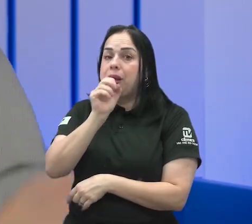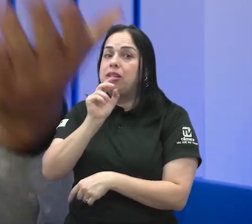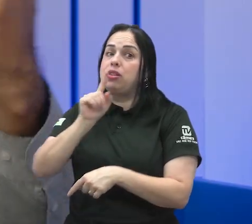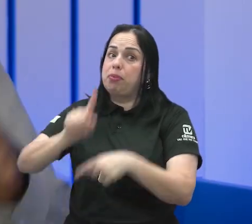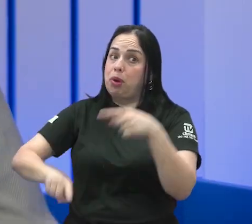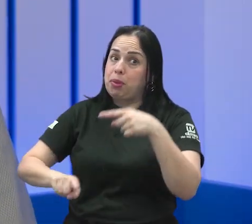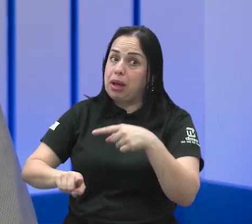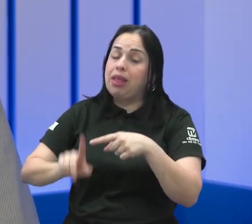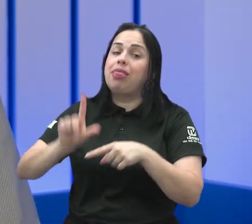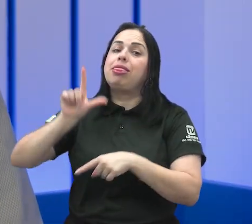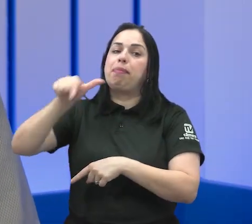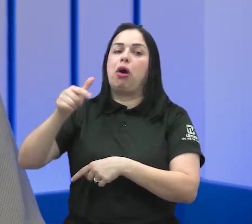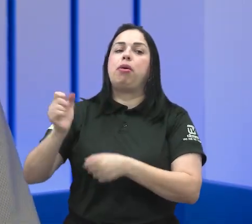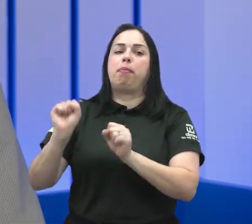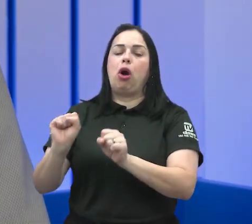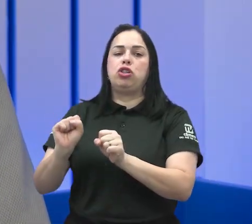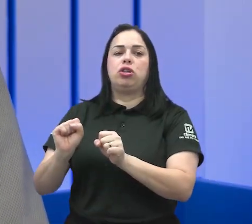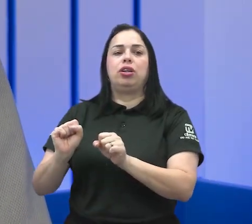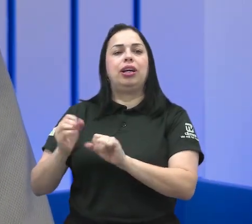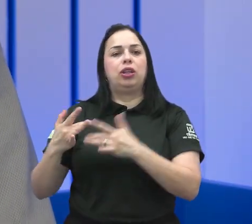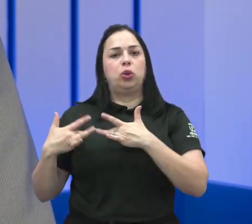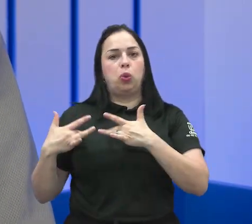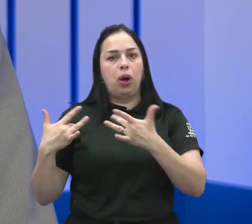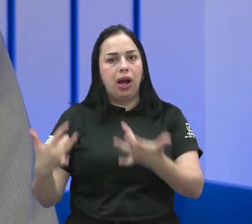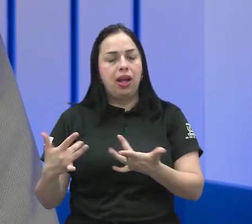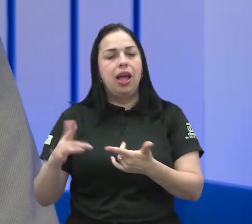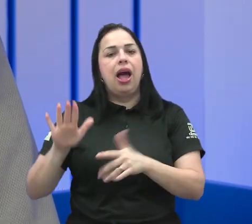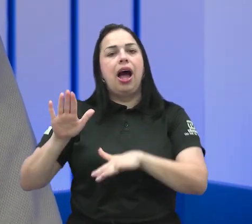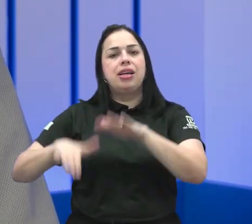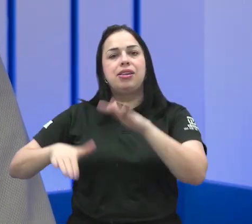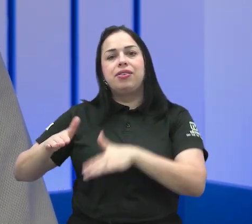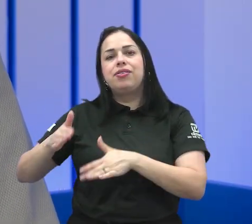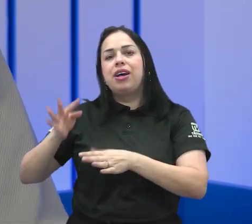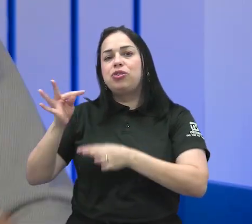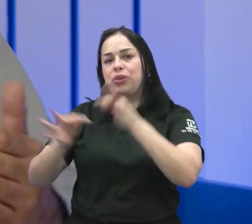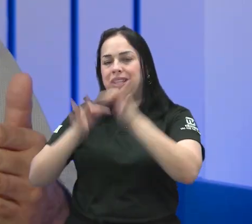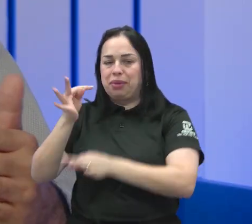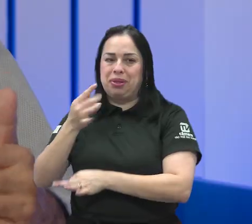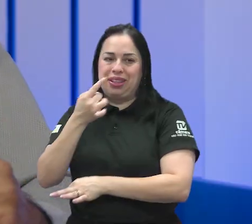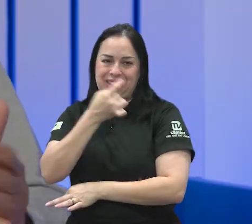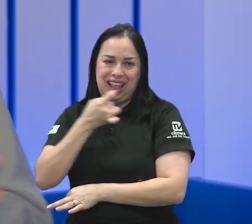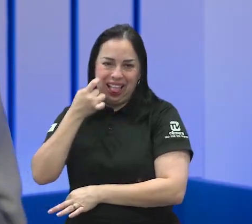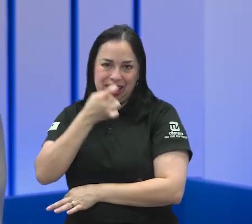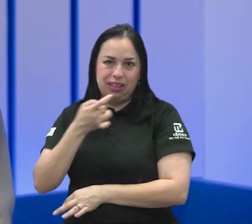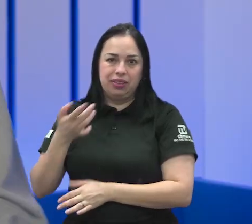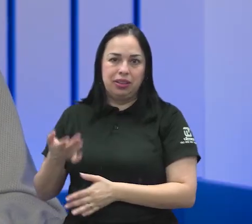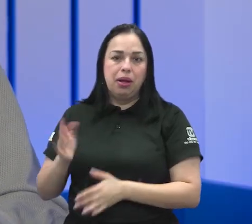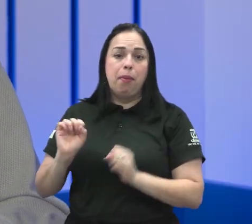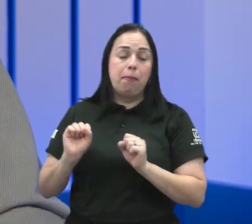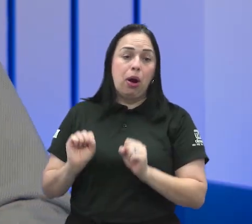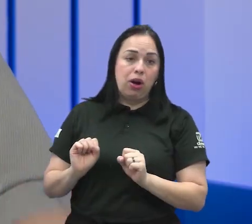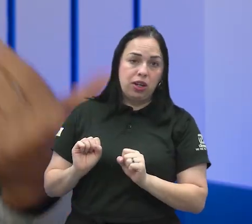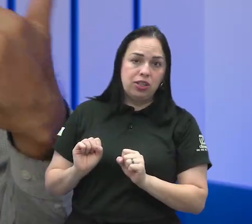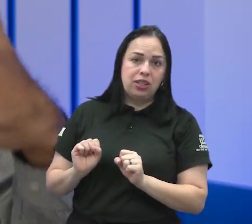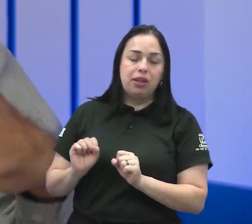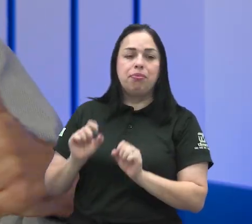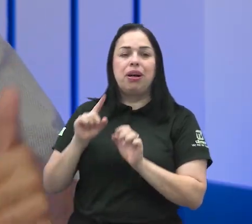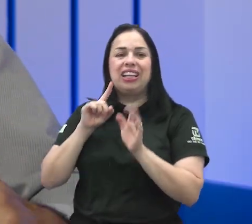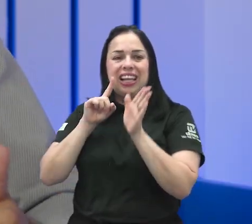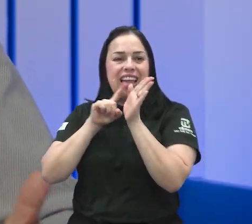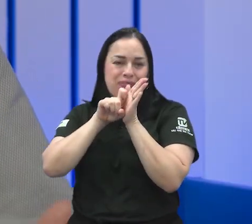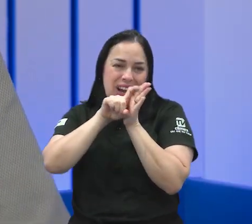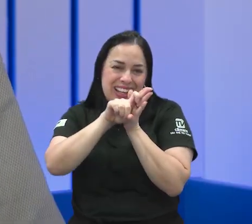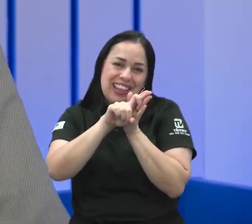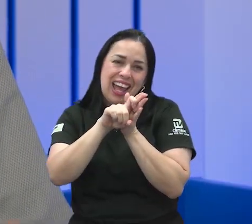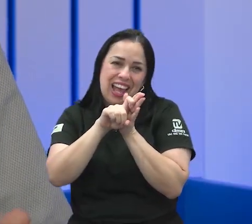medicamento e depois você retorna. Às vezes, se ele faz uso de algum tratamento dentário, e, por exemplo, há pouco tempo, corre o risco de